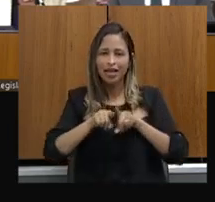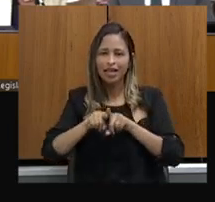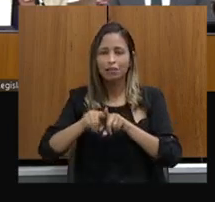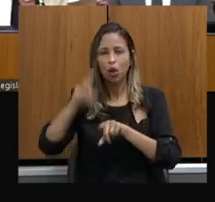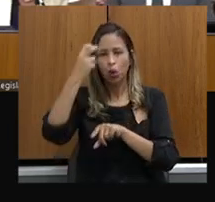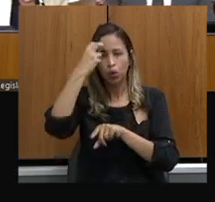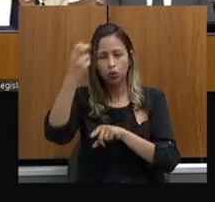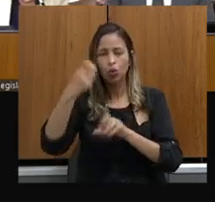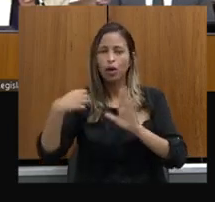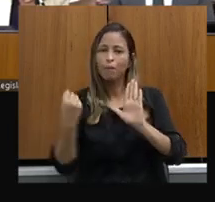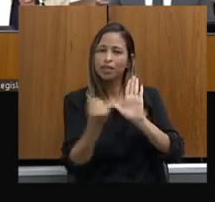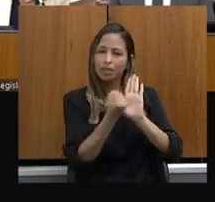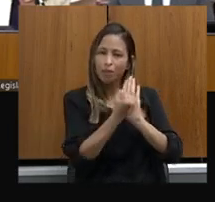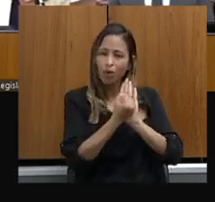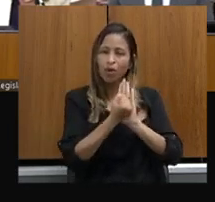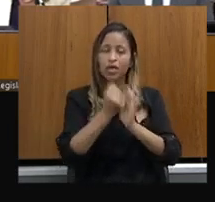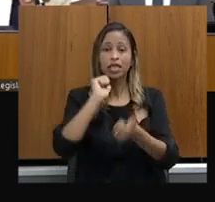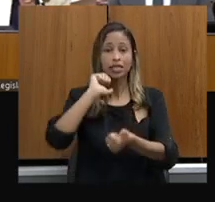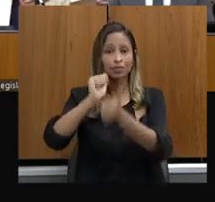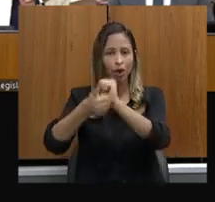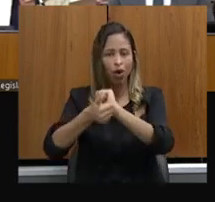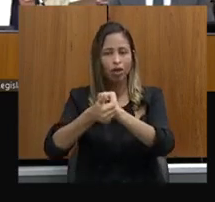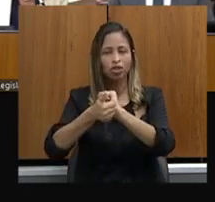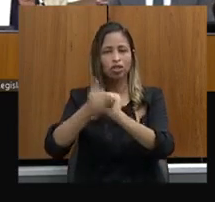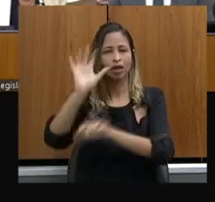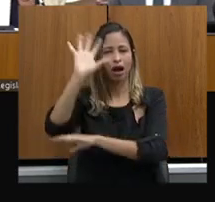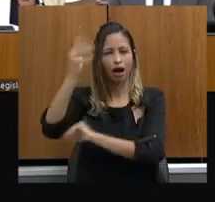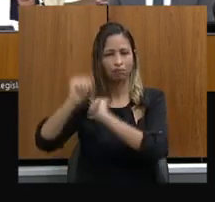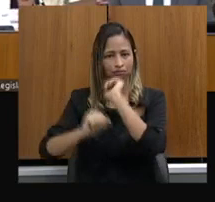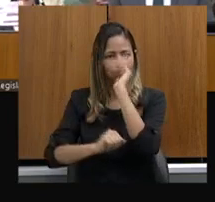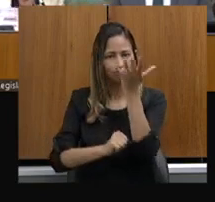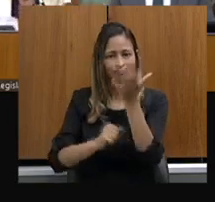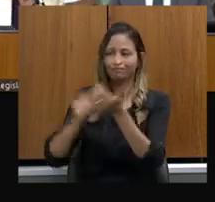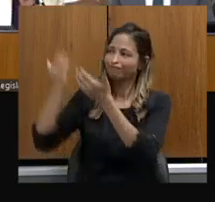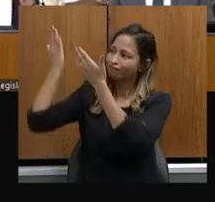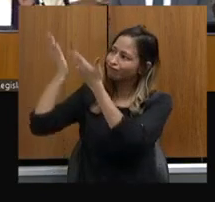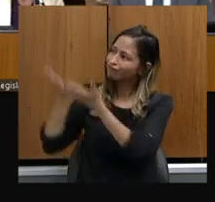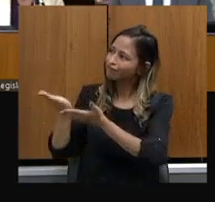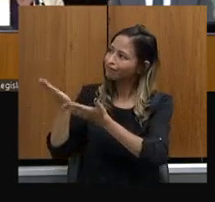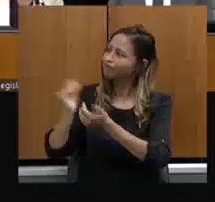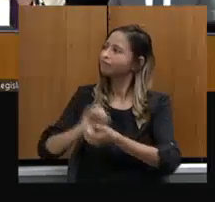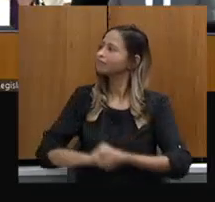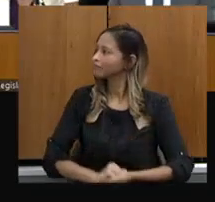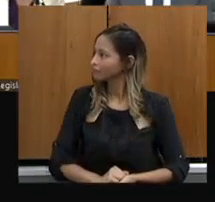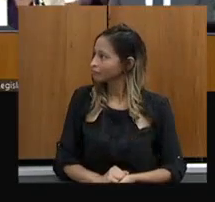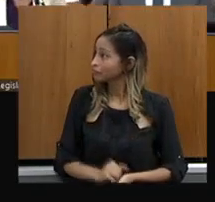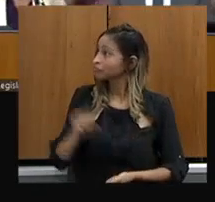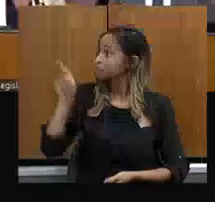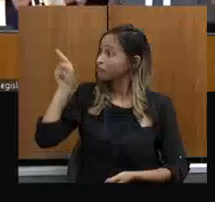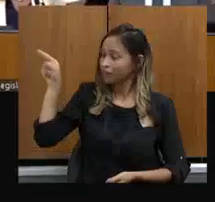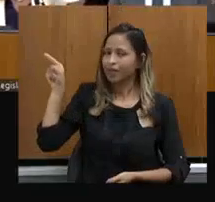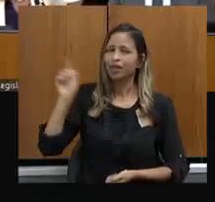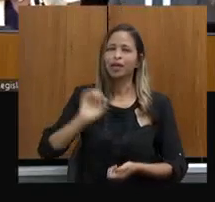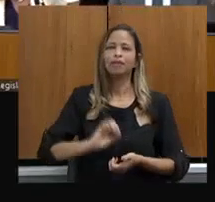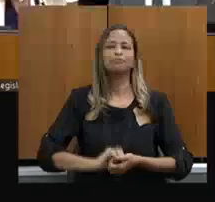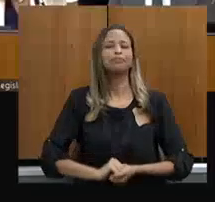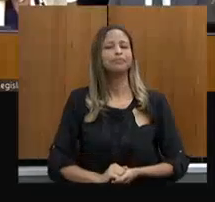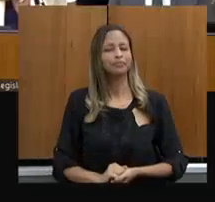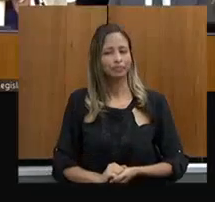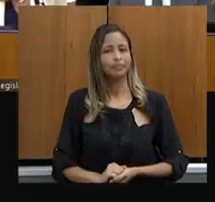áreas de cultura e patrimônio esportes e meio ambiente pode passar por favor passando agora